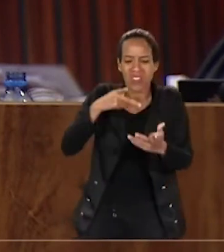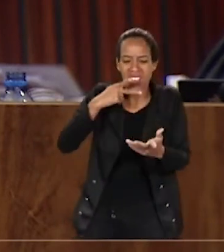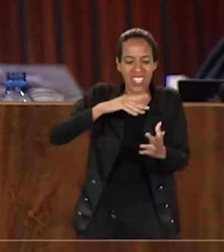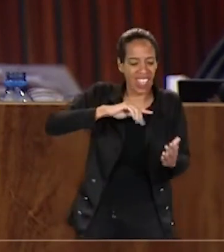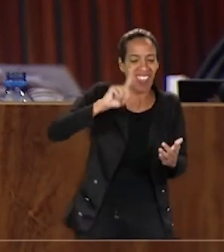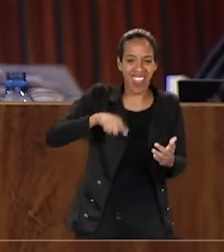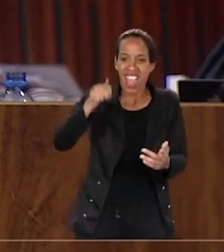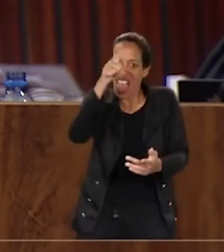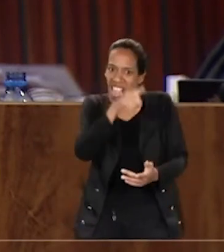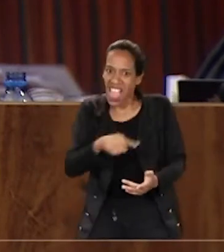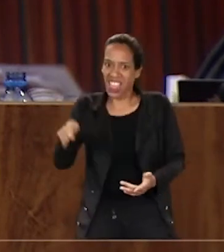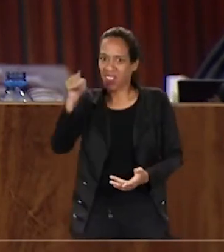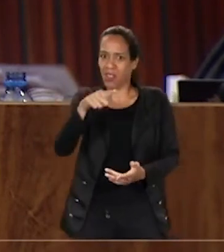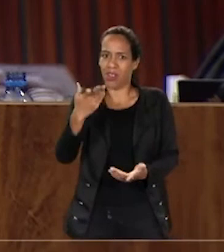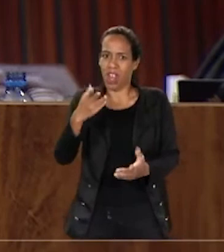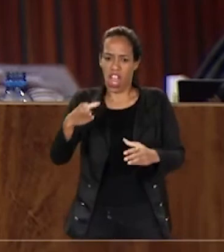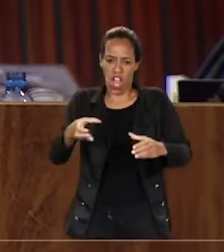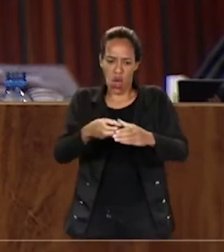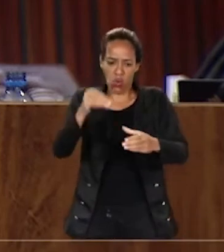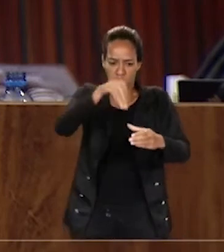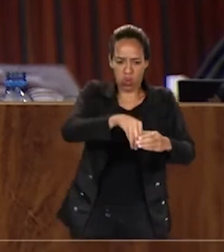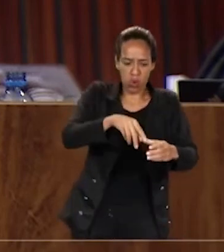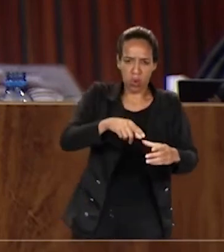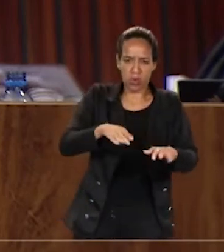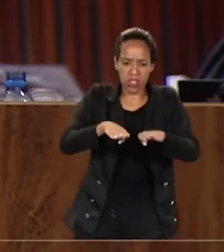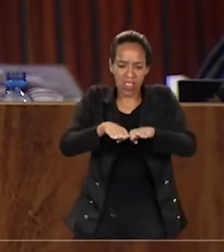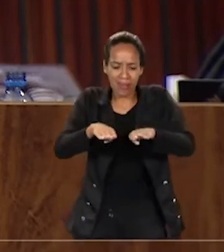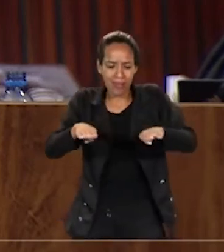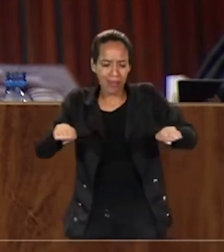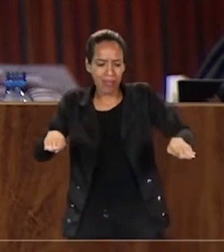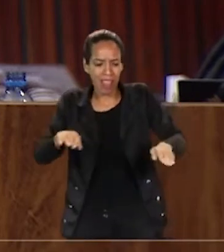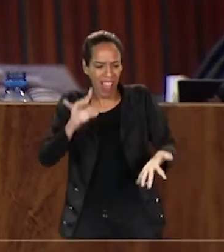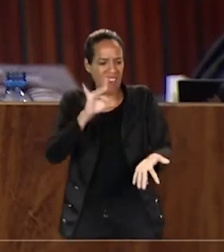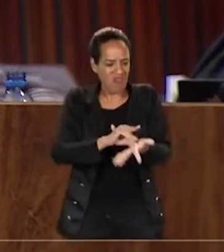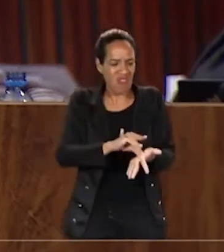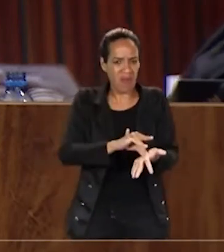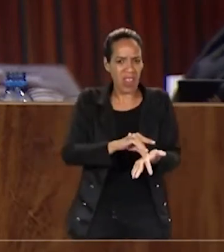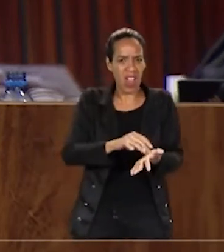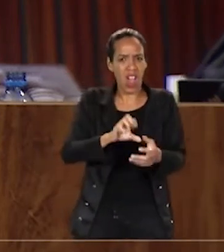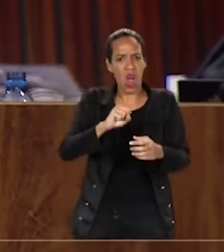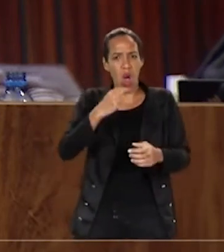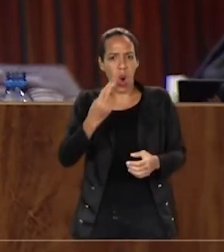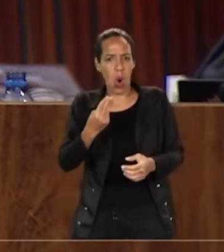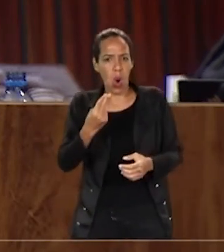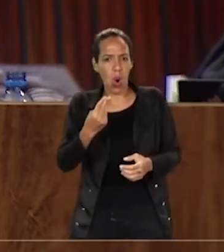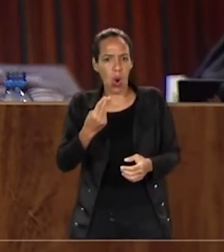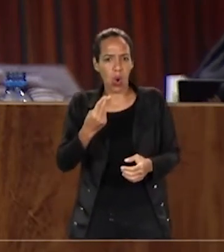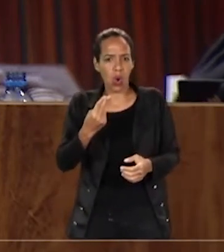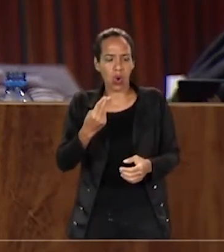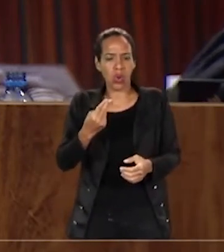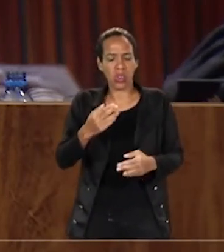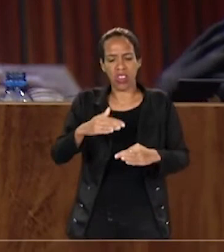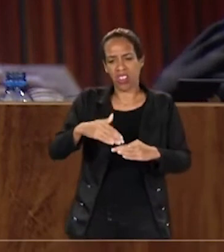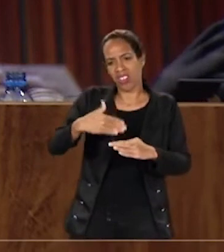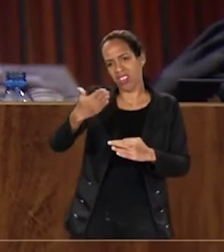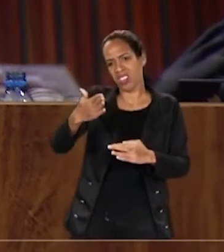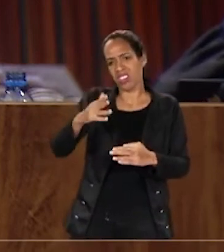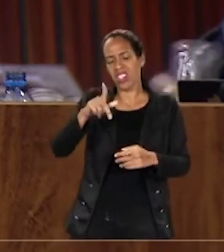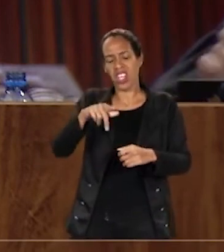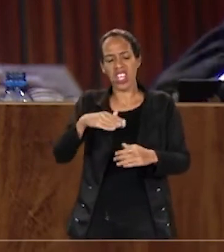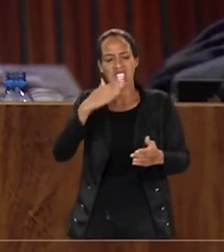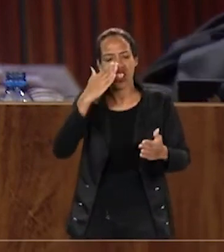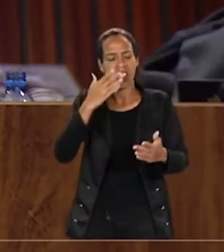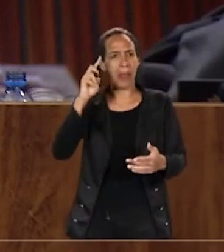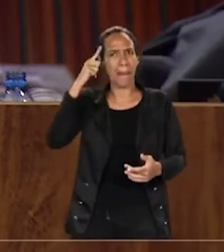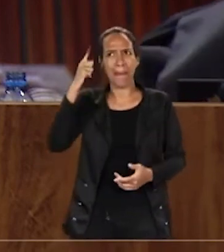pode ainda integrar um grupo de estudos terraplanista ou uma Confraria da borda infinita e dedicar seus